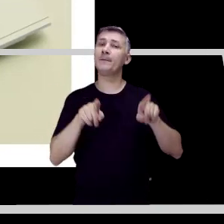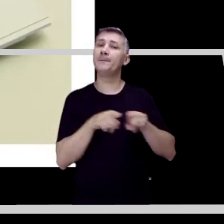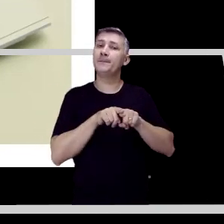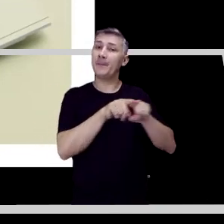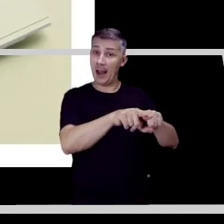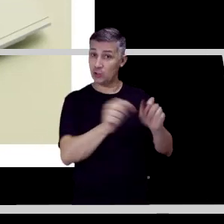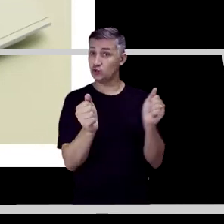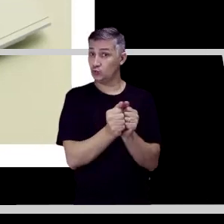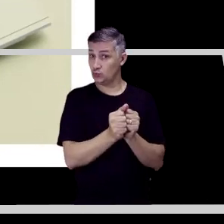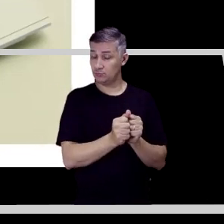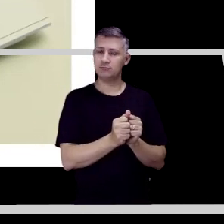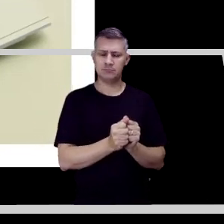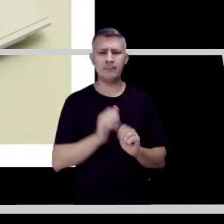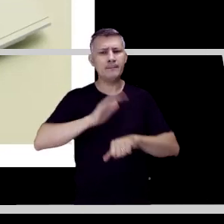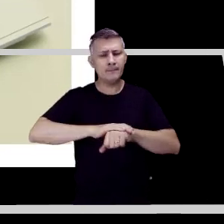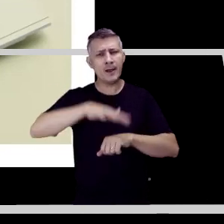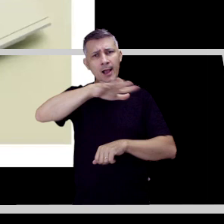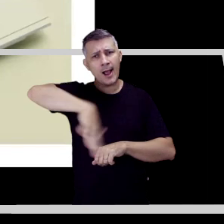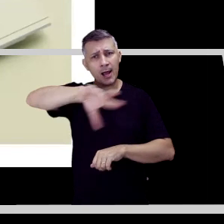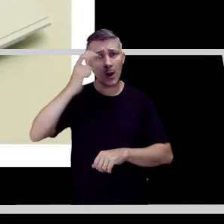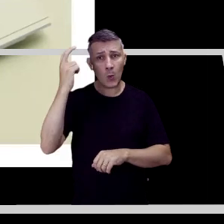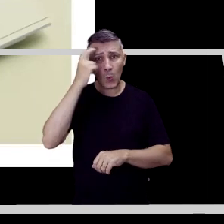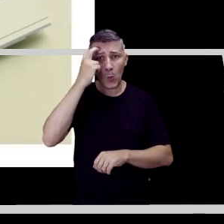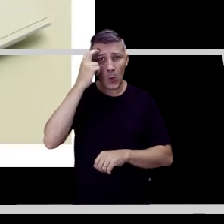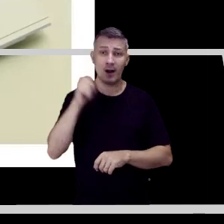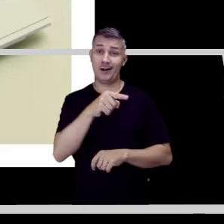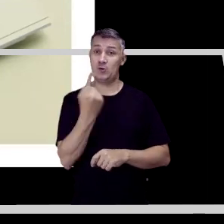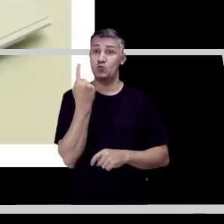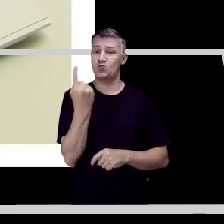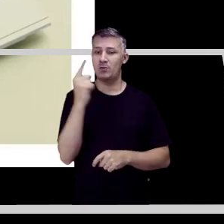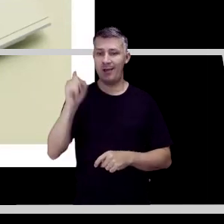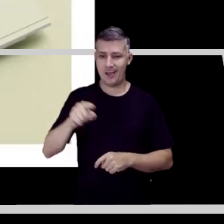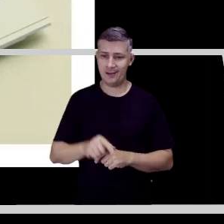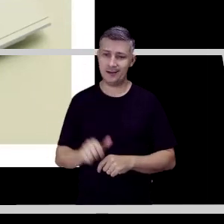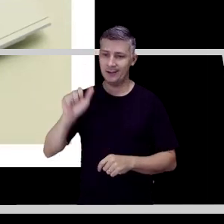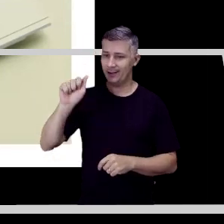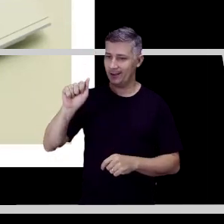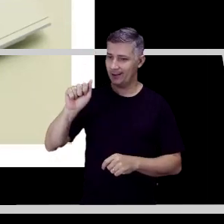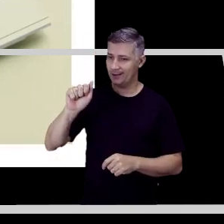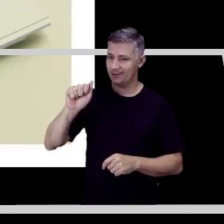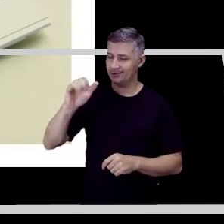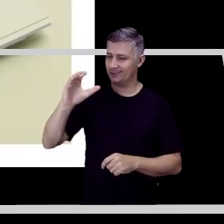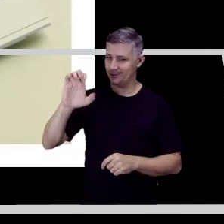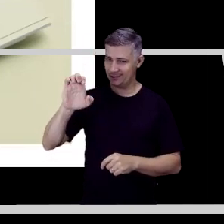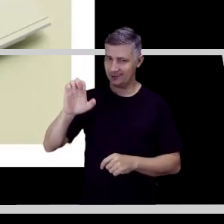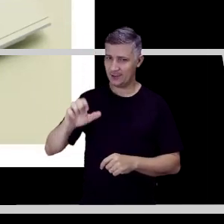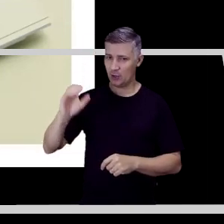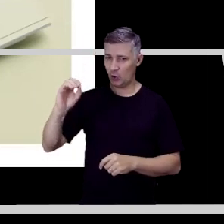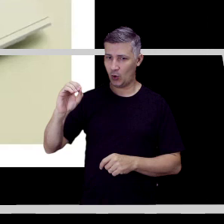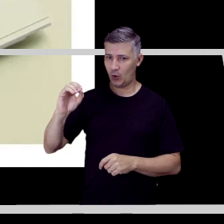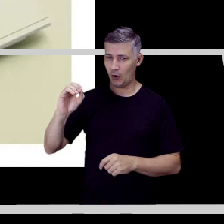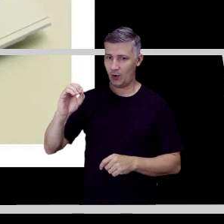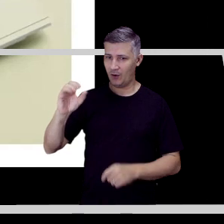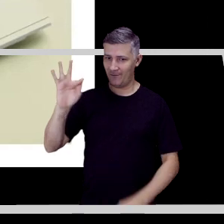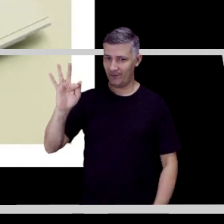projetos paralelos, mais de cunho cultural, e é um deles, que é o Ways of Prefabbing, que também dá o nome dessa palestra,